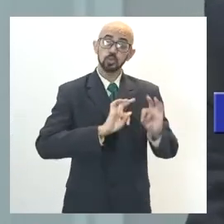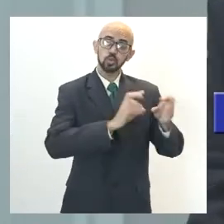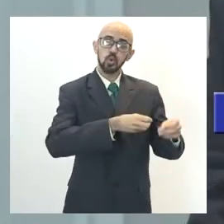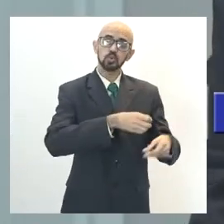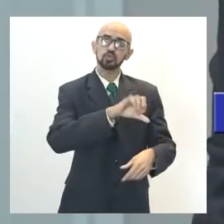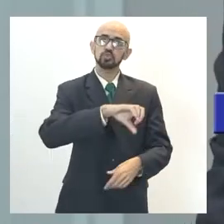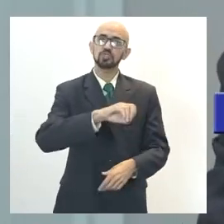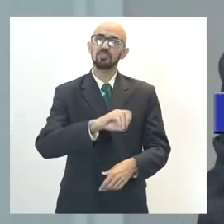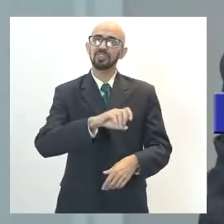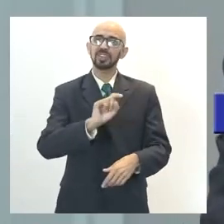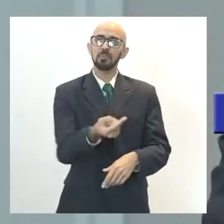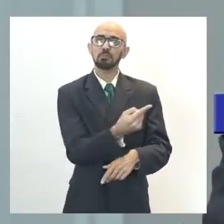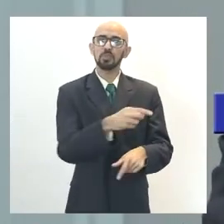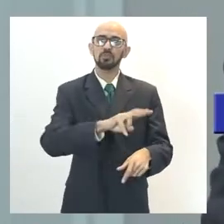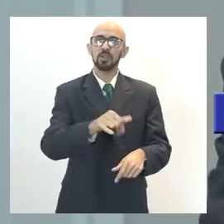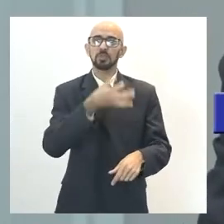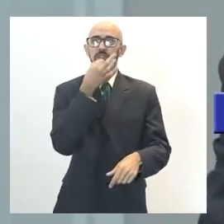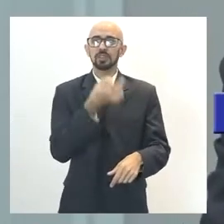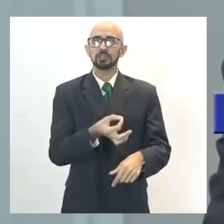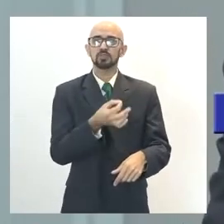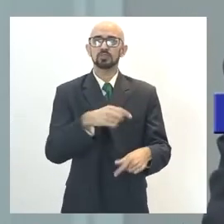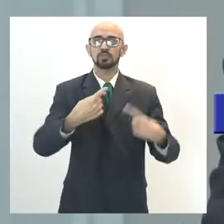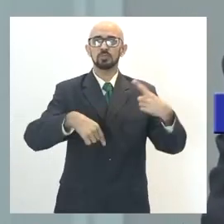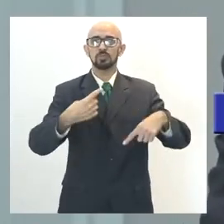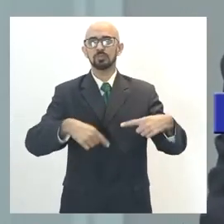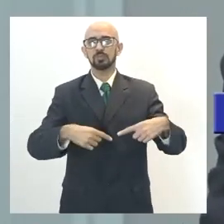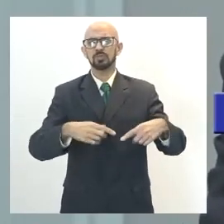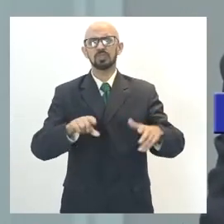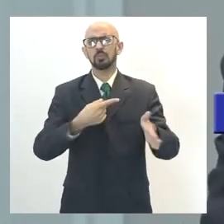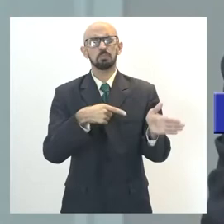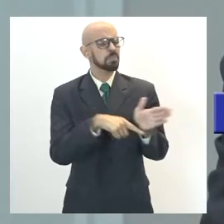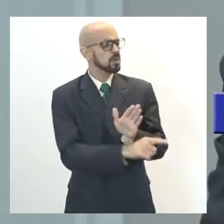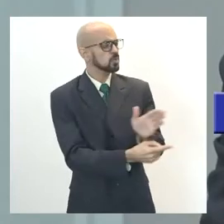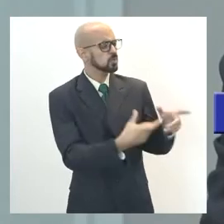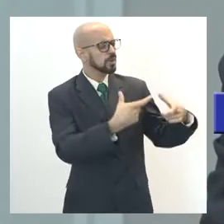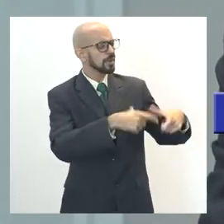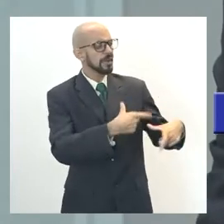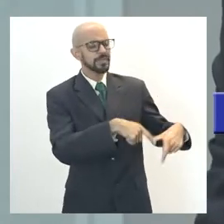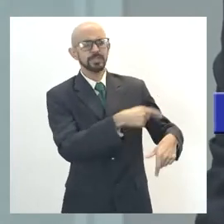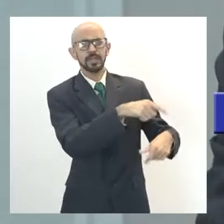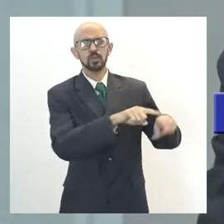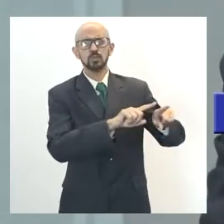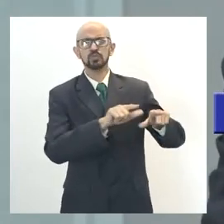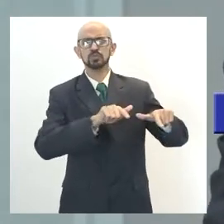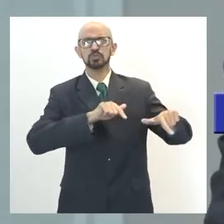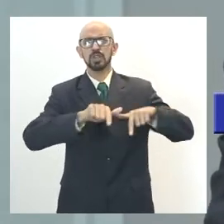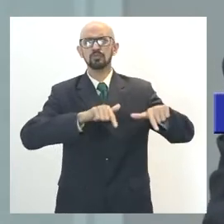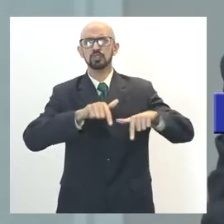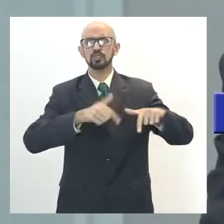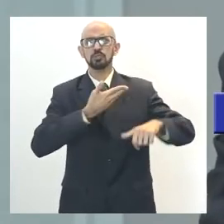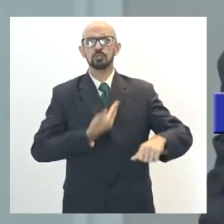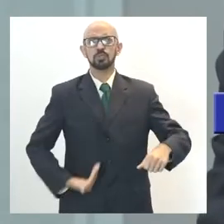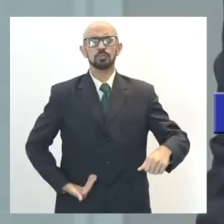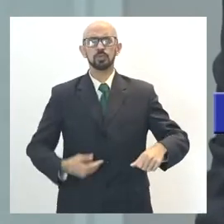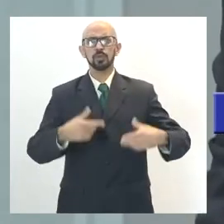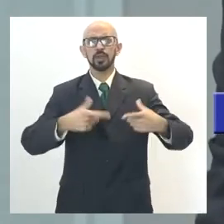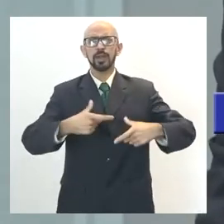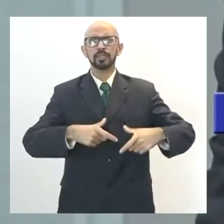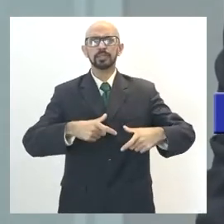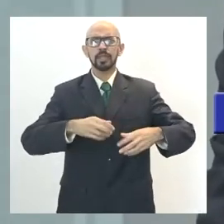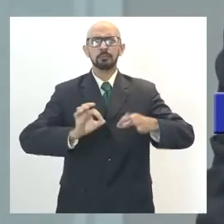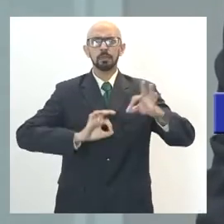Este quadro cadeia E cadê o serviço público Cadê a preparação